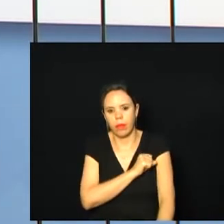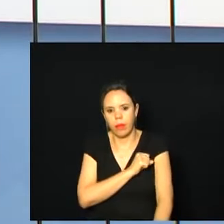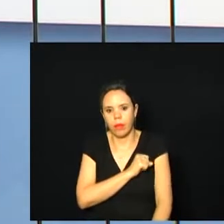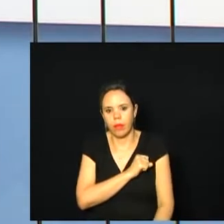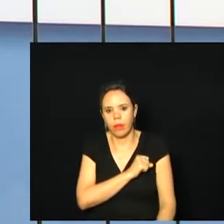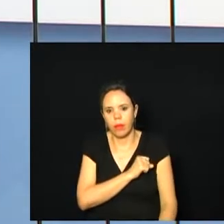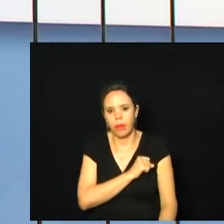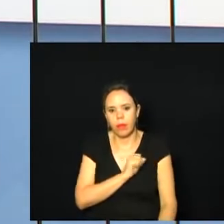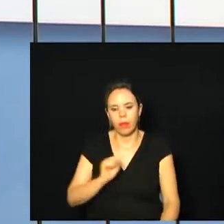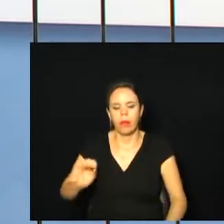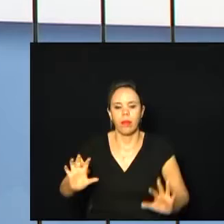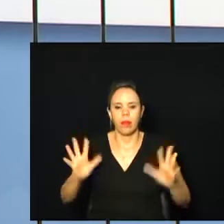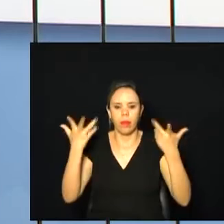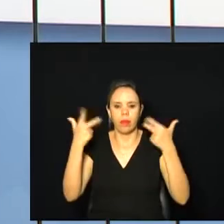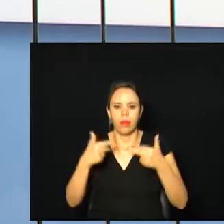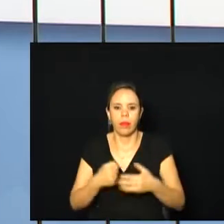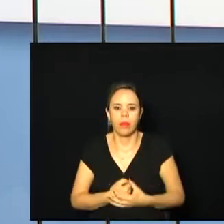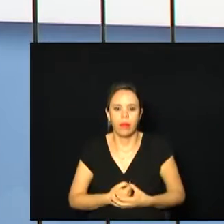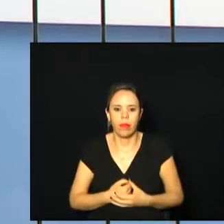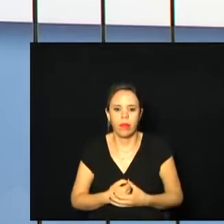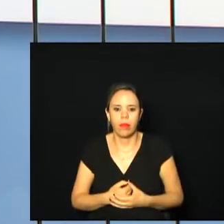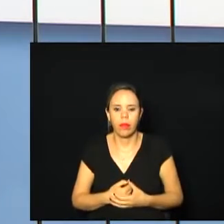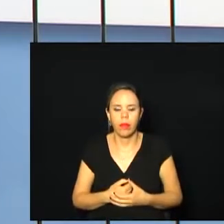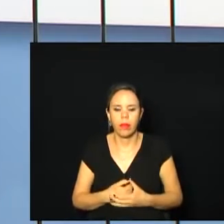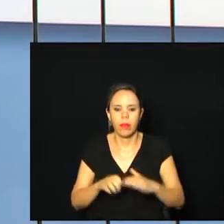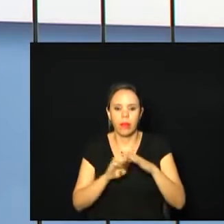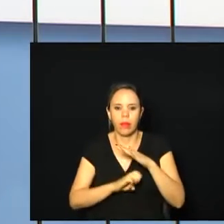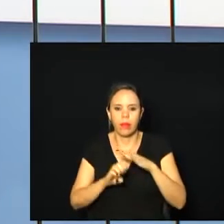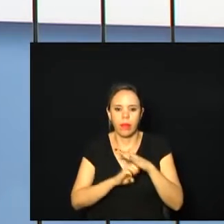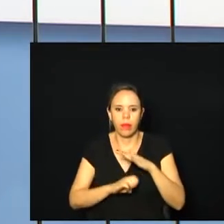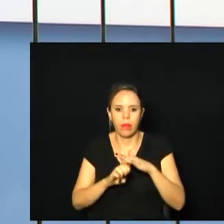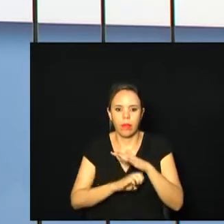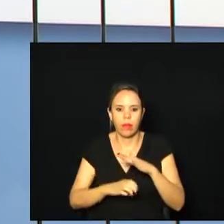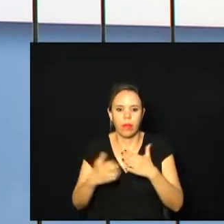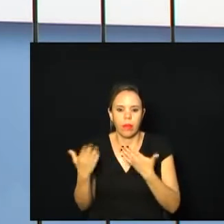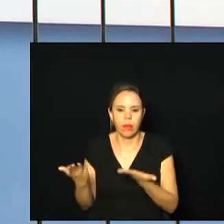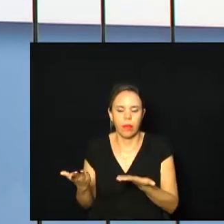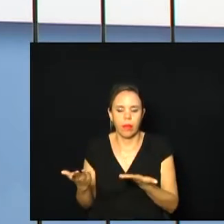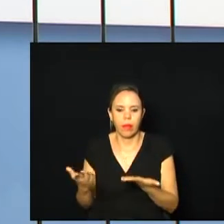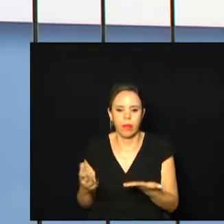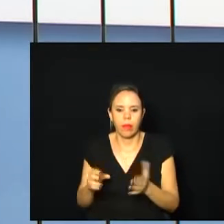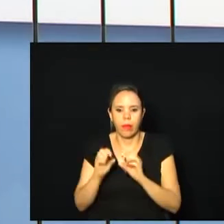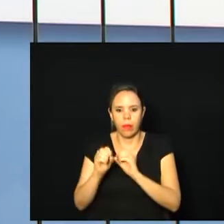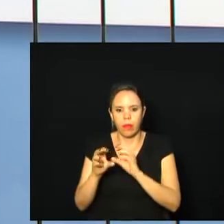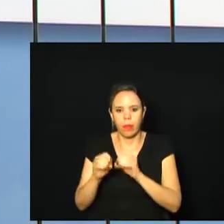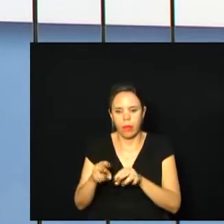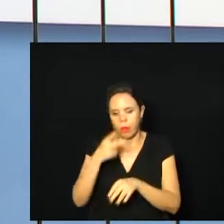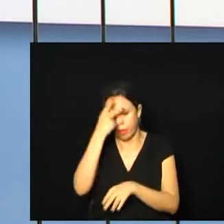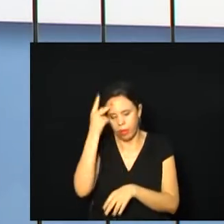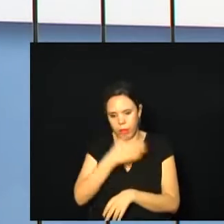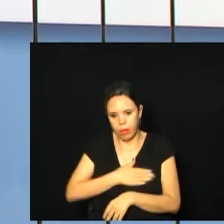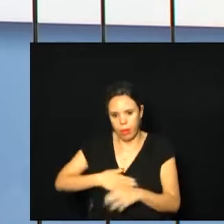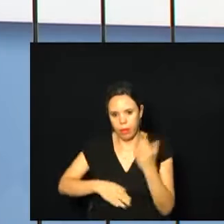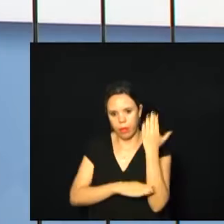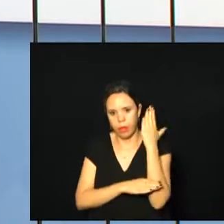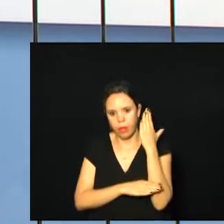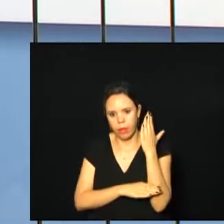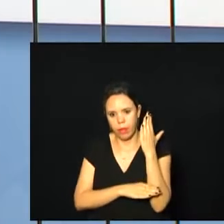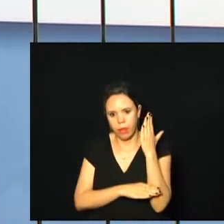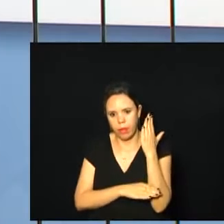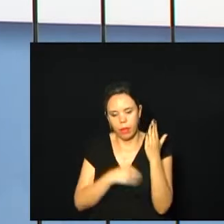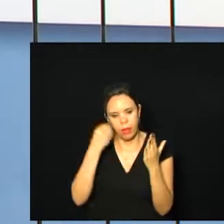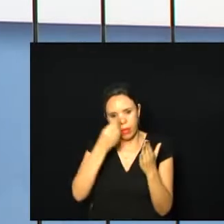Olha só, é o Festival de Marcenaria promovido pela empresa Rumo 4, que vai ensinar aos amantes da madeira, com ou